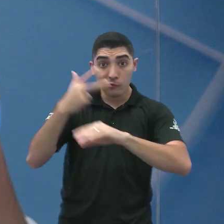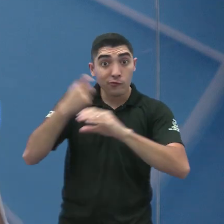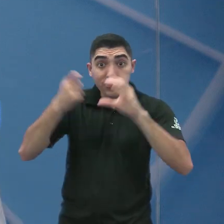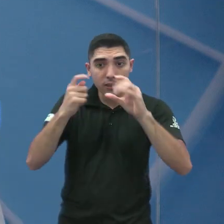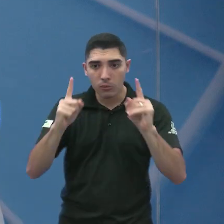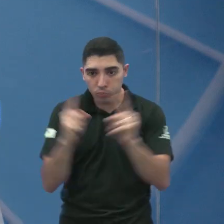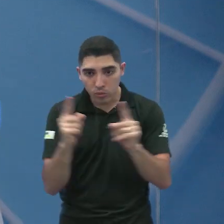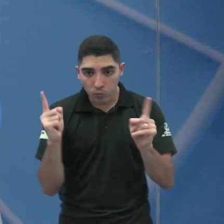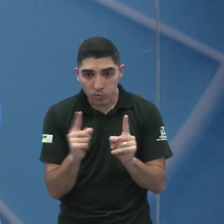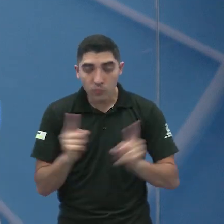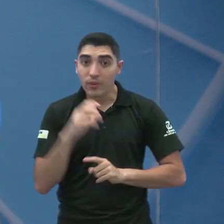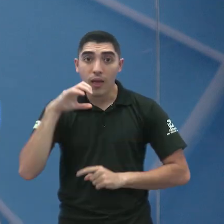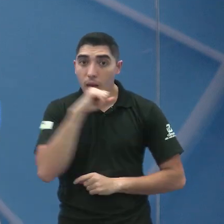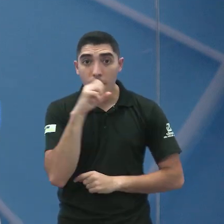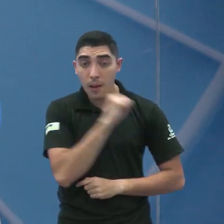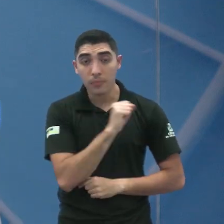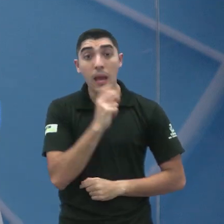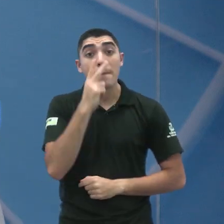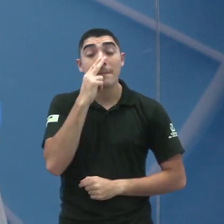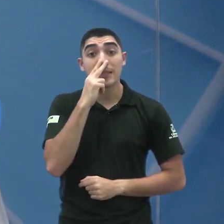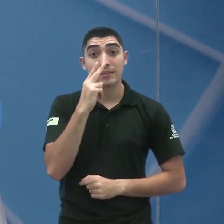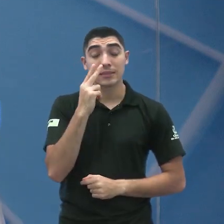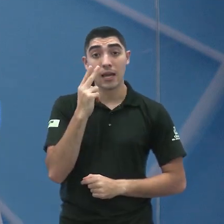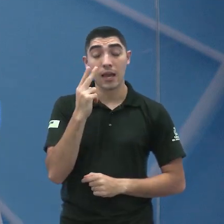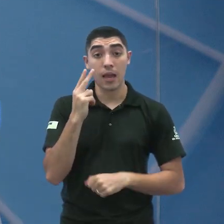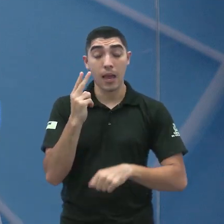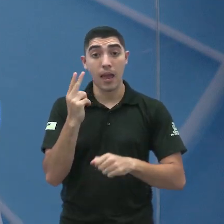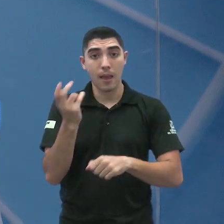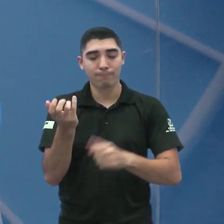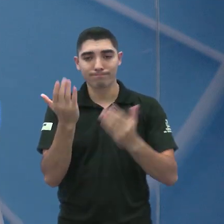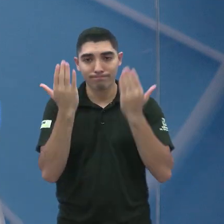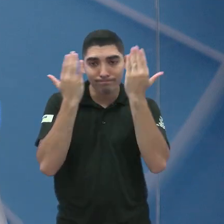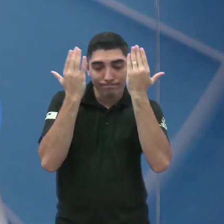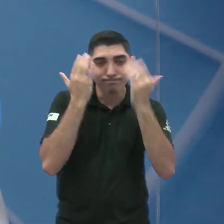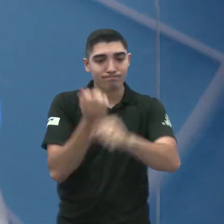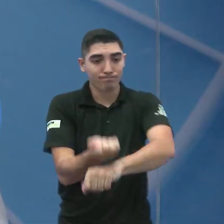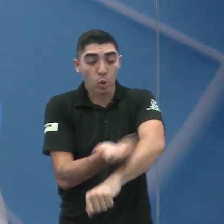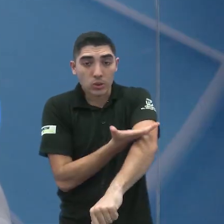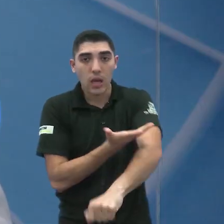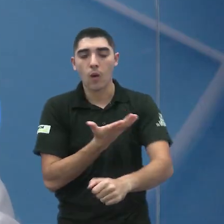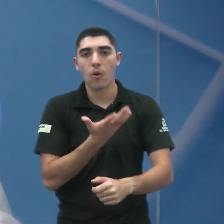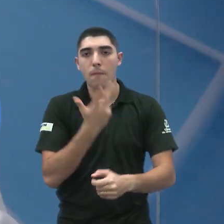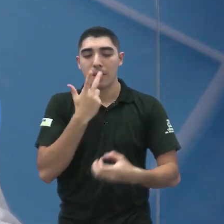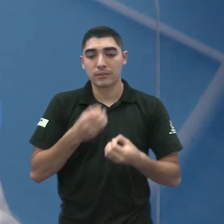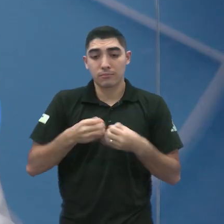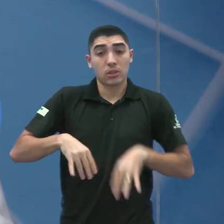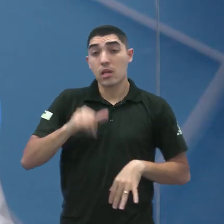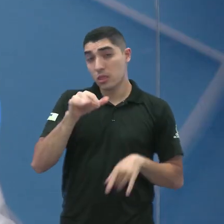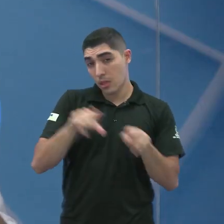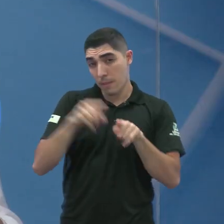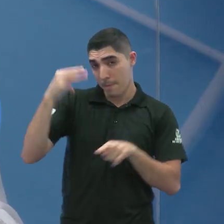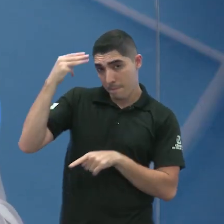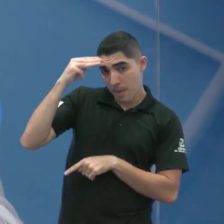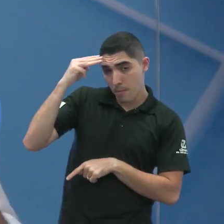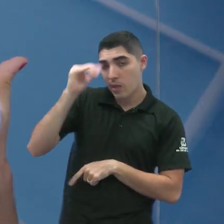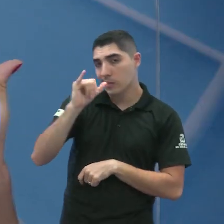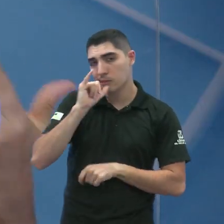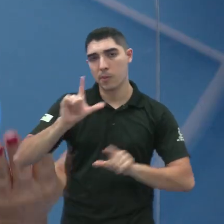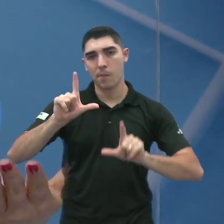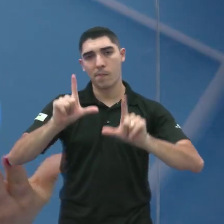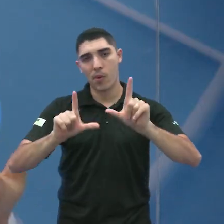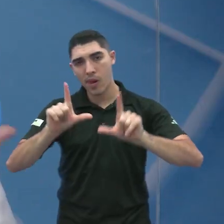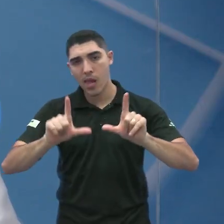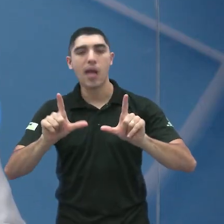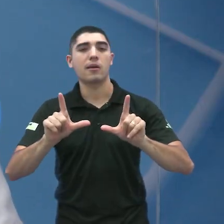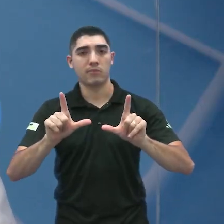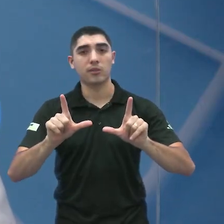desenvolvimento atencional ele é impactado. A memória também, porque se a gente está vendo um programa, é muito